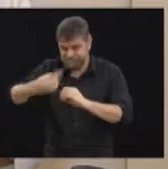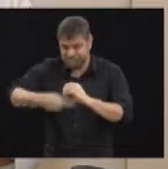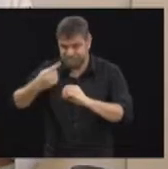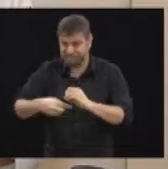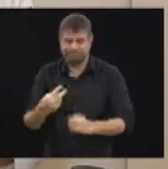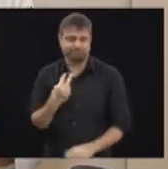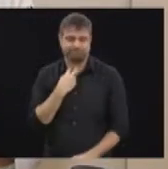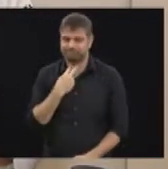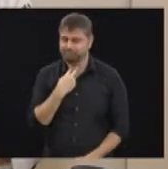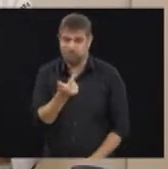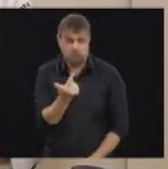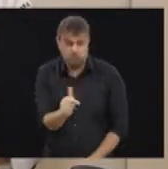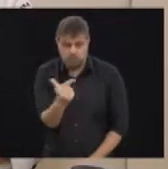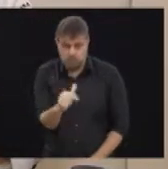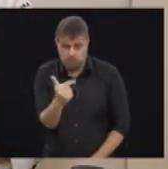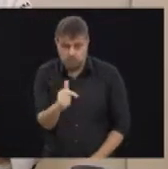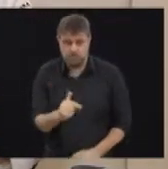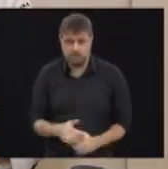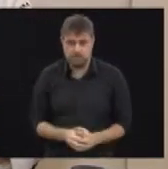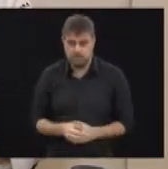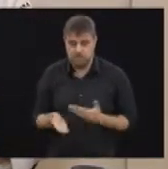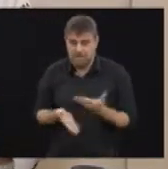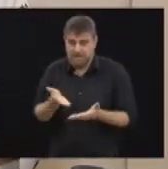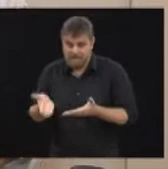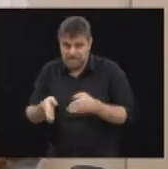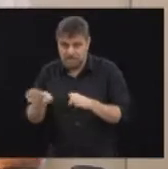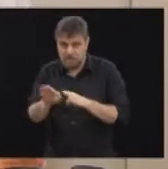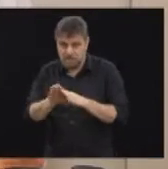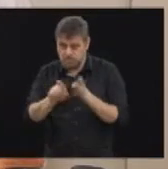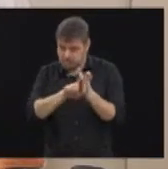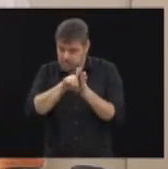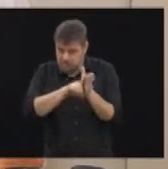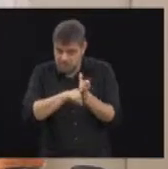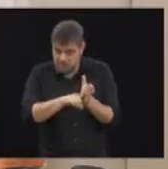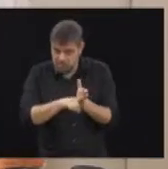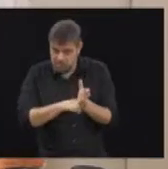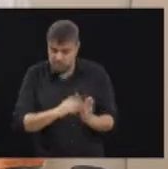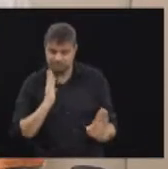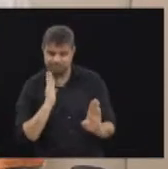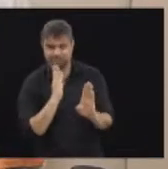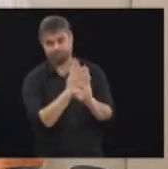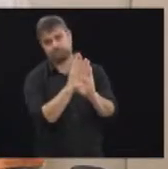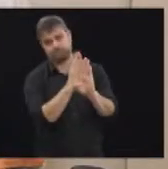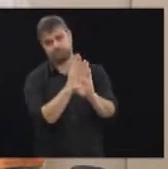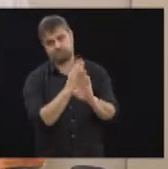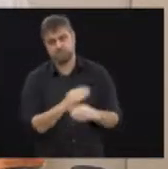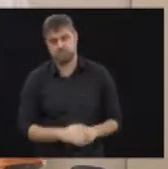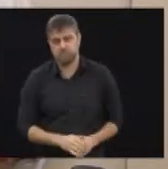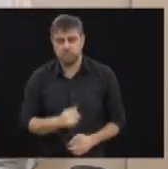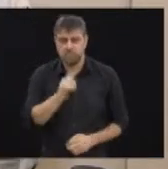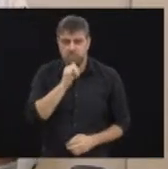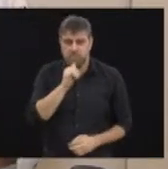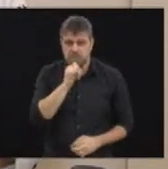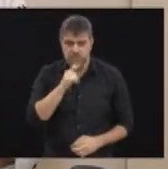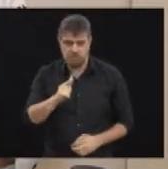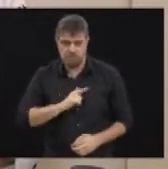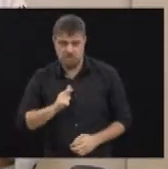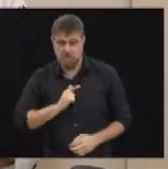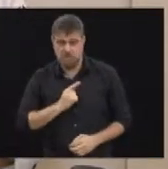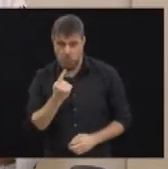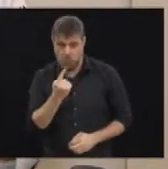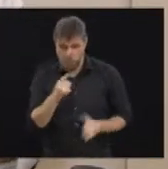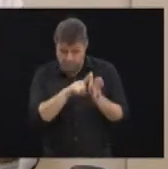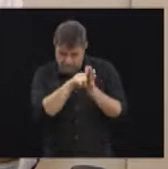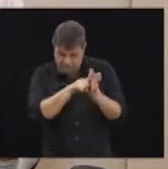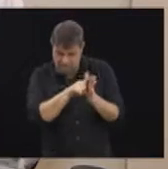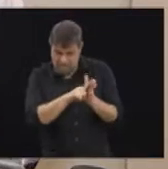né? E tanto de tratamento quanto de muitos exames diagnósticos. Por exemplo, tem